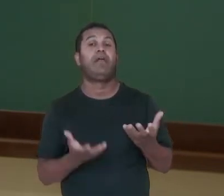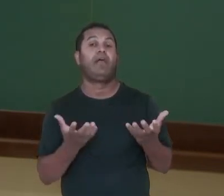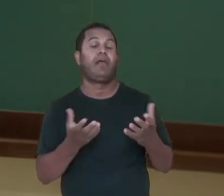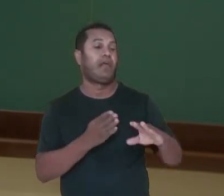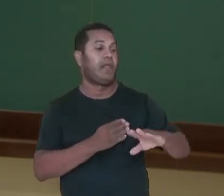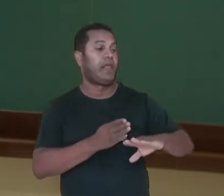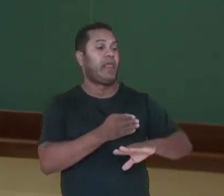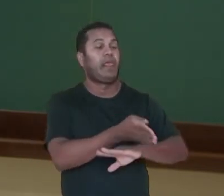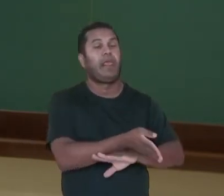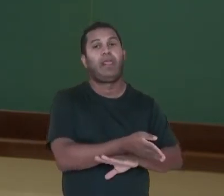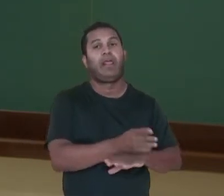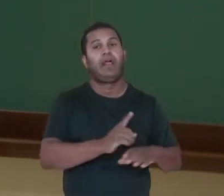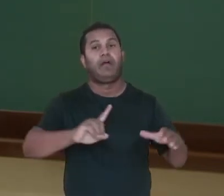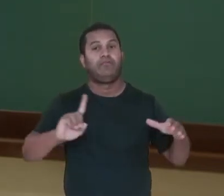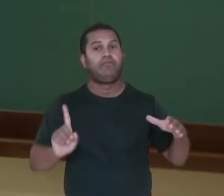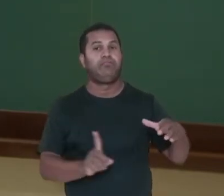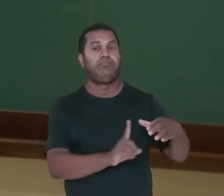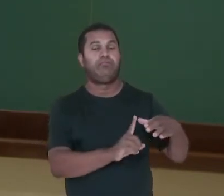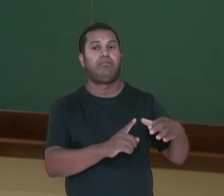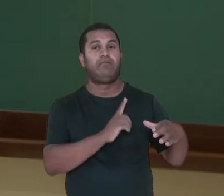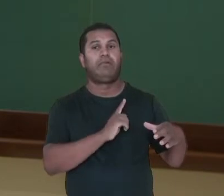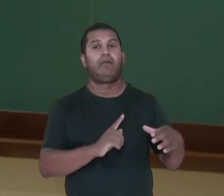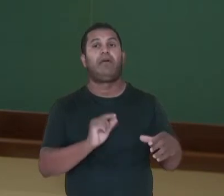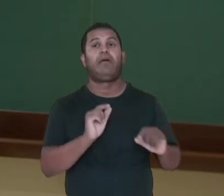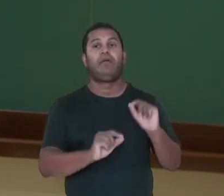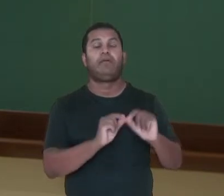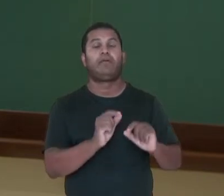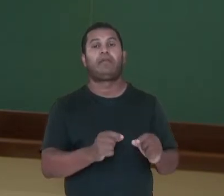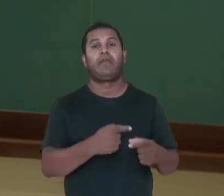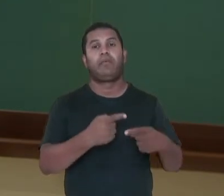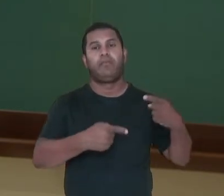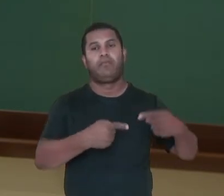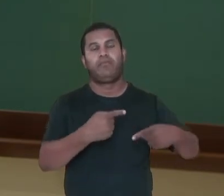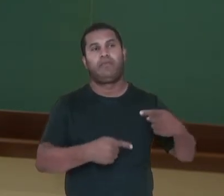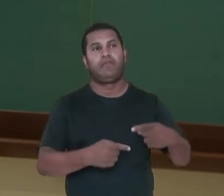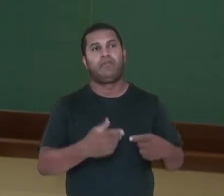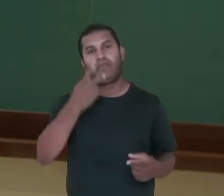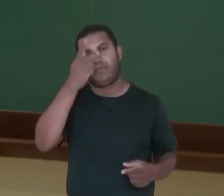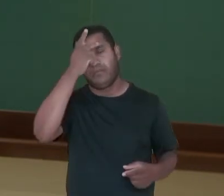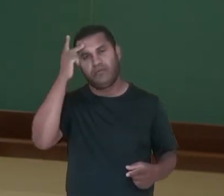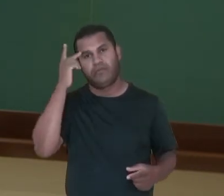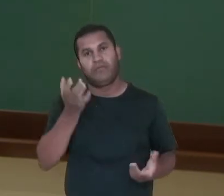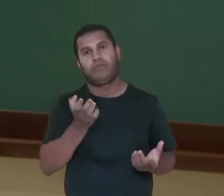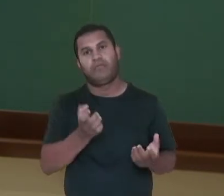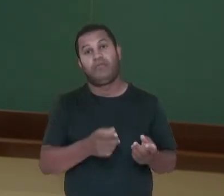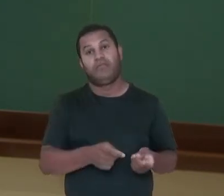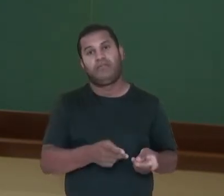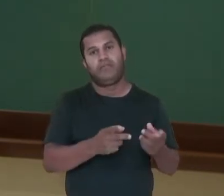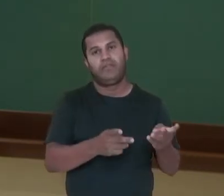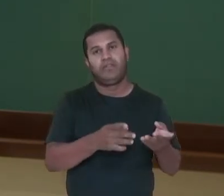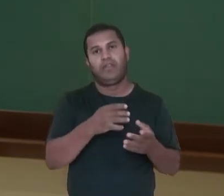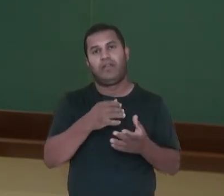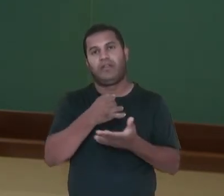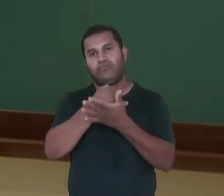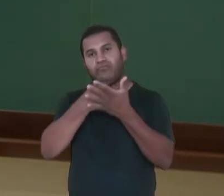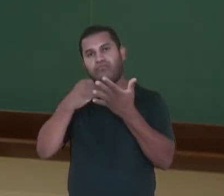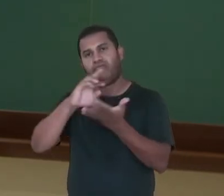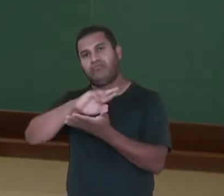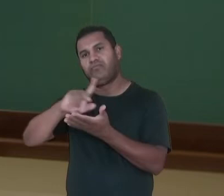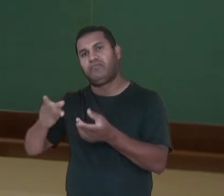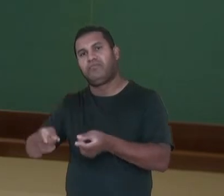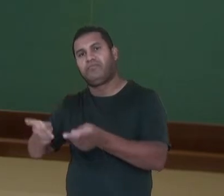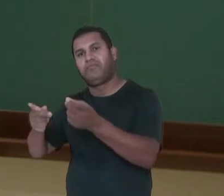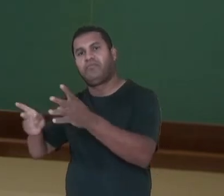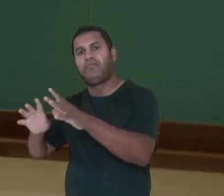ter esses recursos para financiar o grupo. Aqui temos a questão da droga, né? Como que